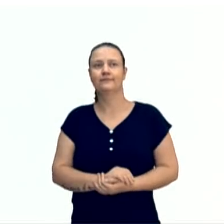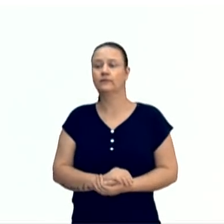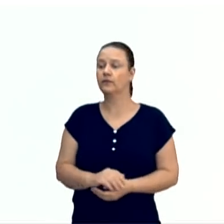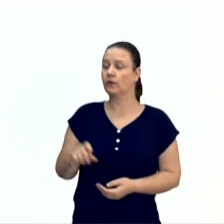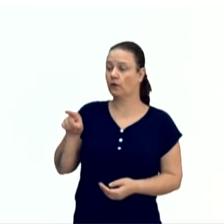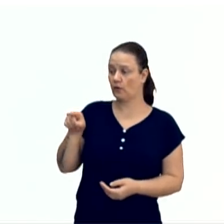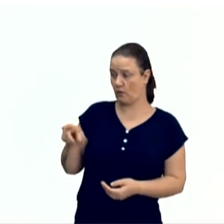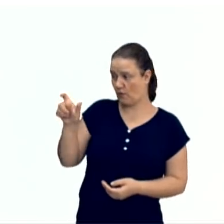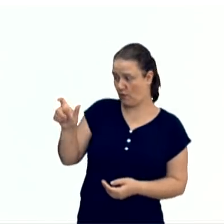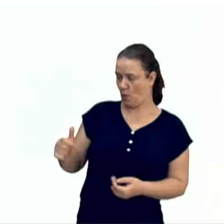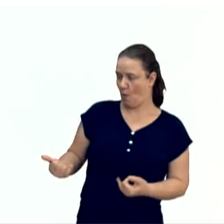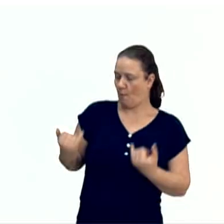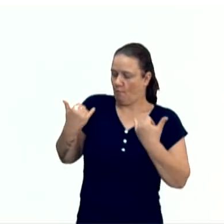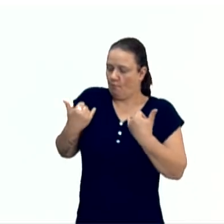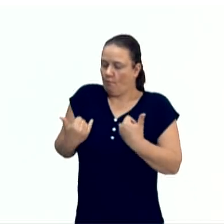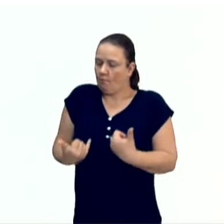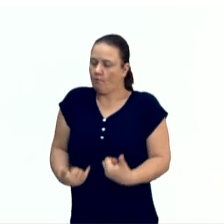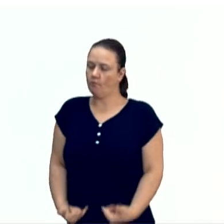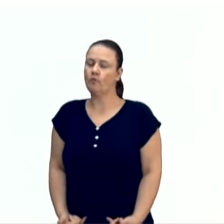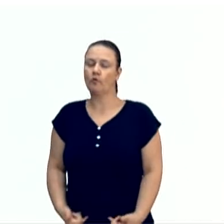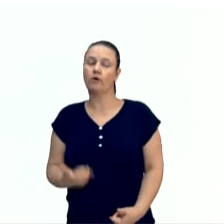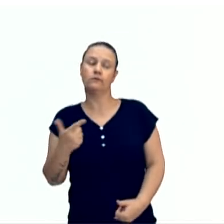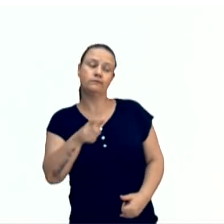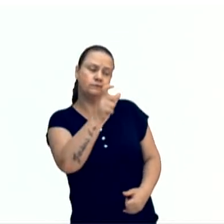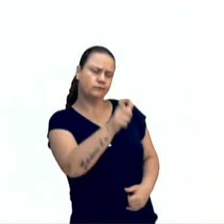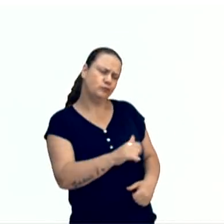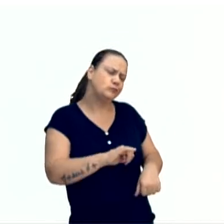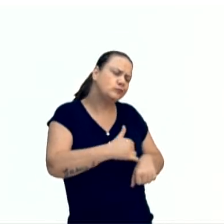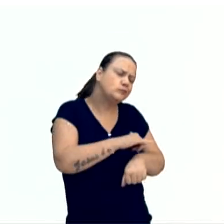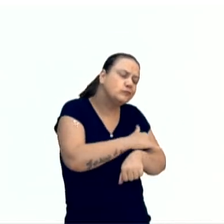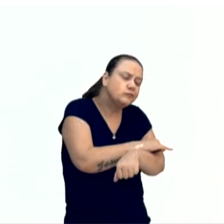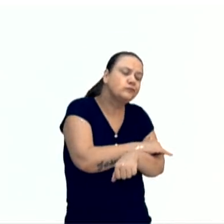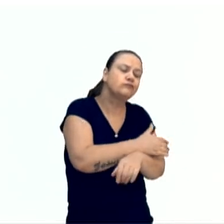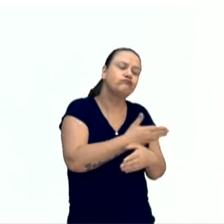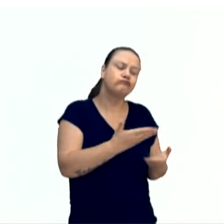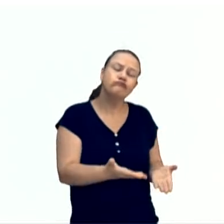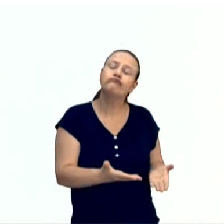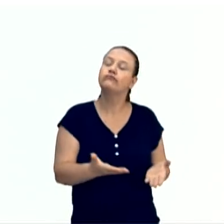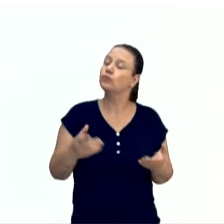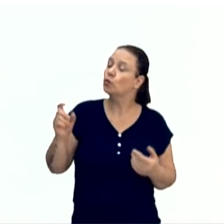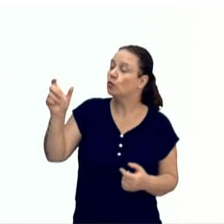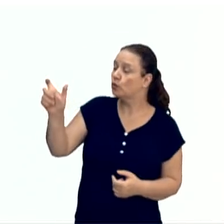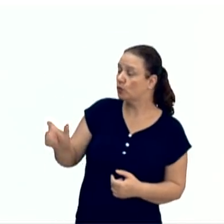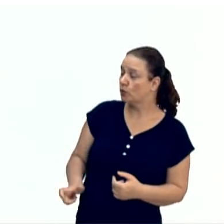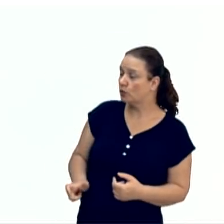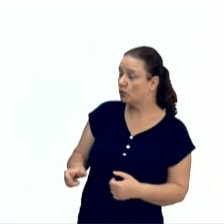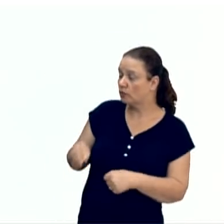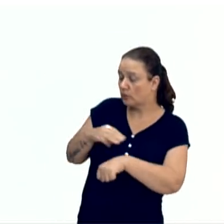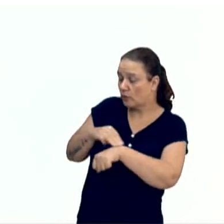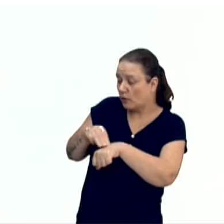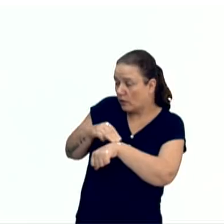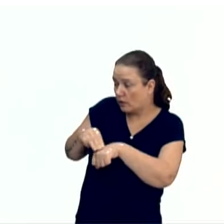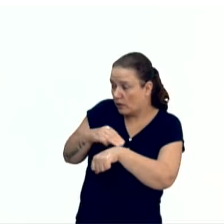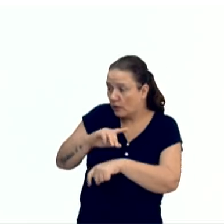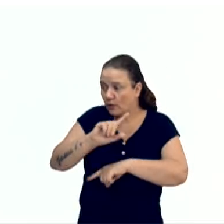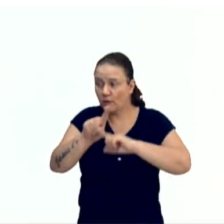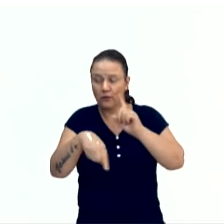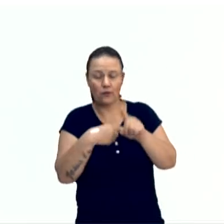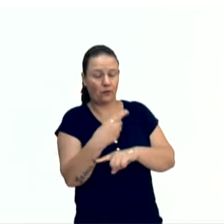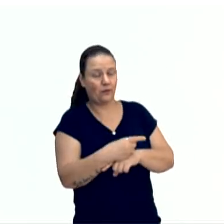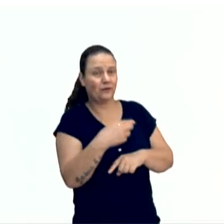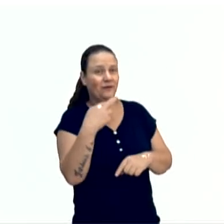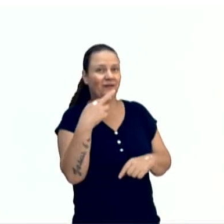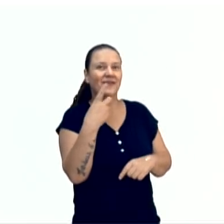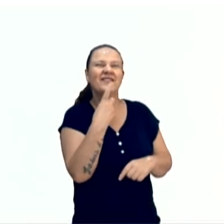Um é magrelo, outro é gordinho. Um é castanho, outro é